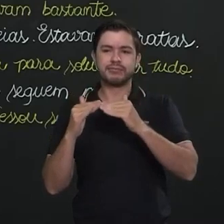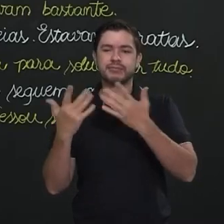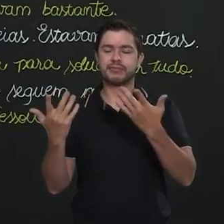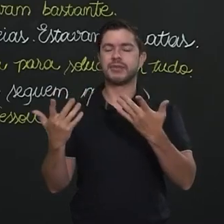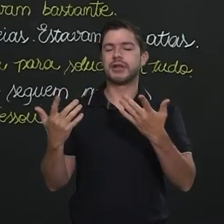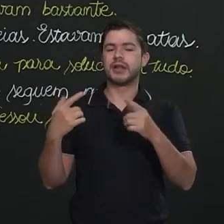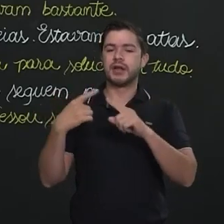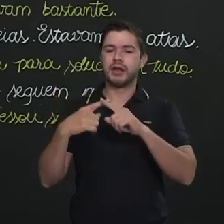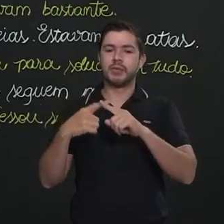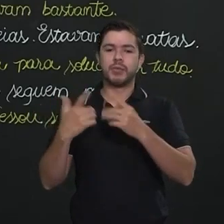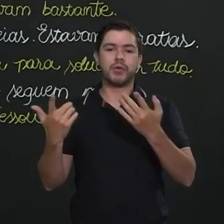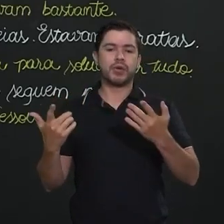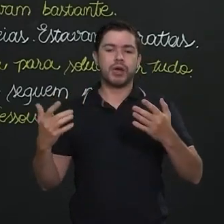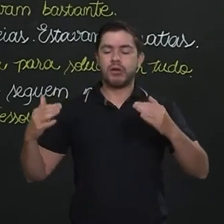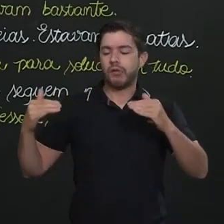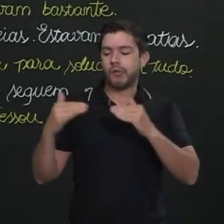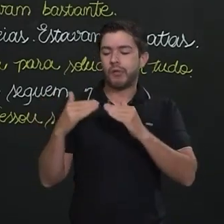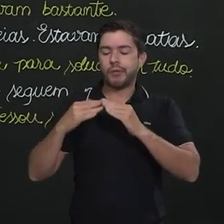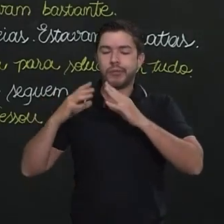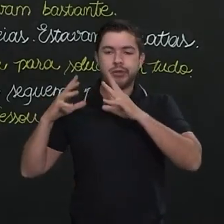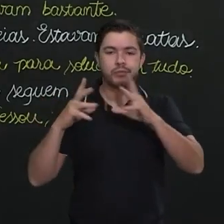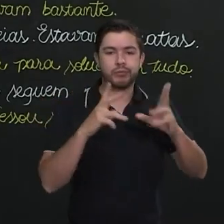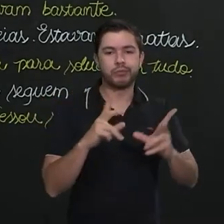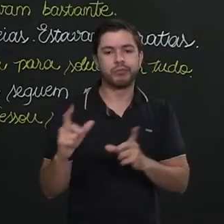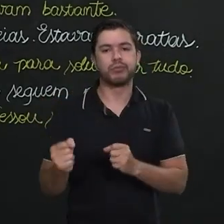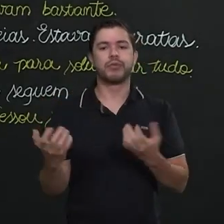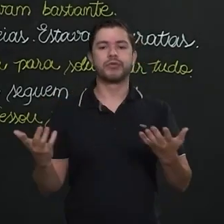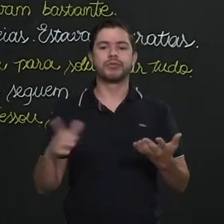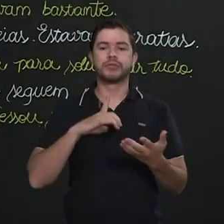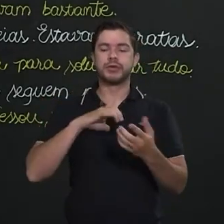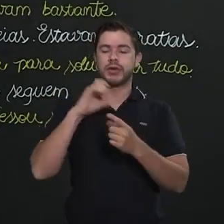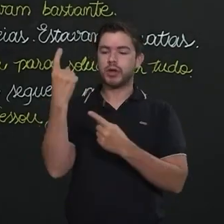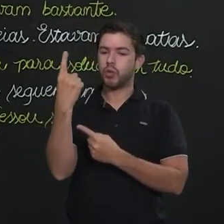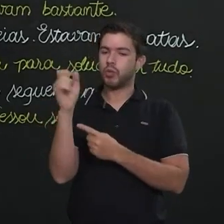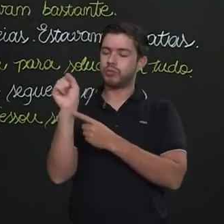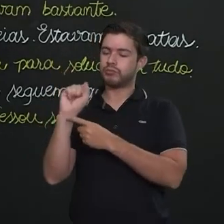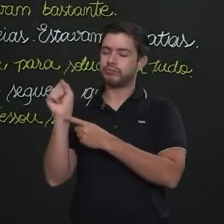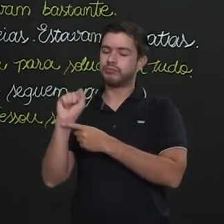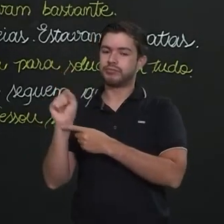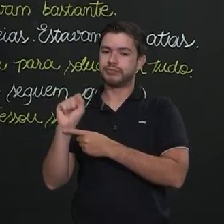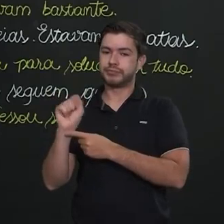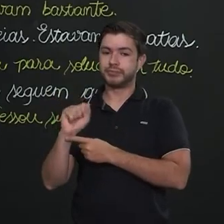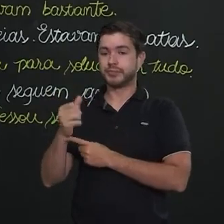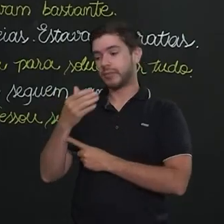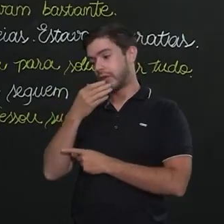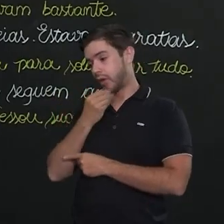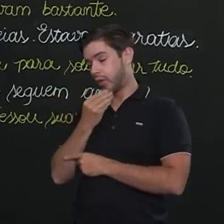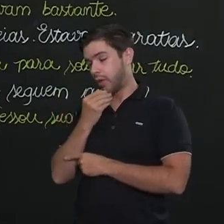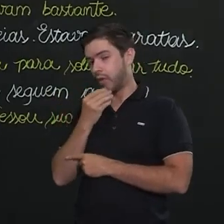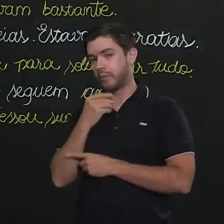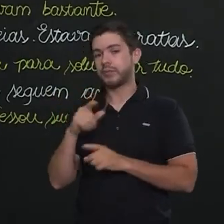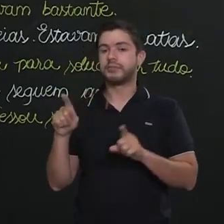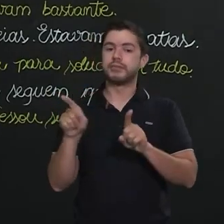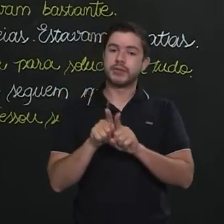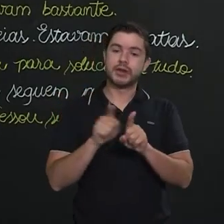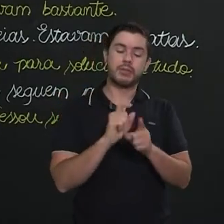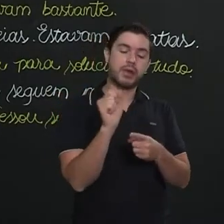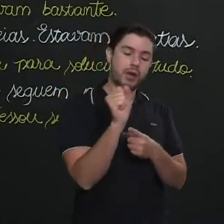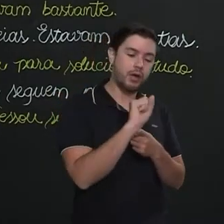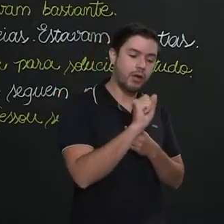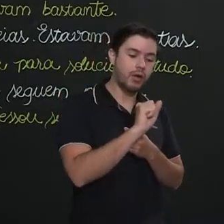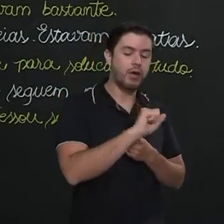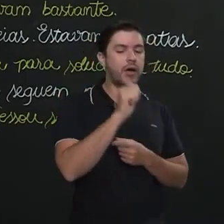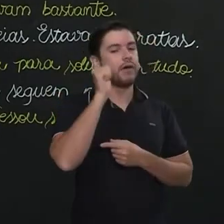uma entonação perfeita. Também tenho um substantivo no gênero masculino e